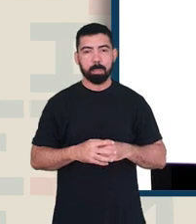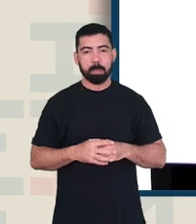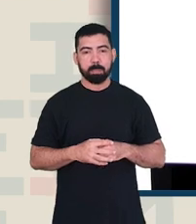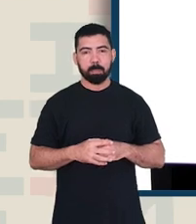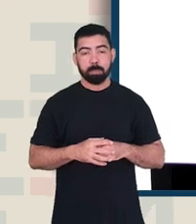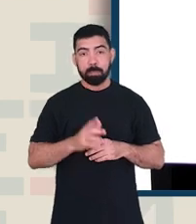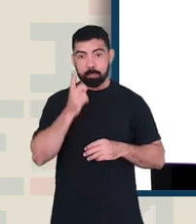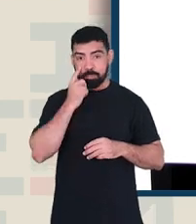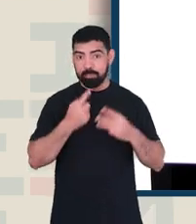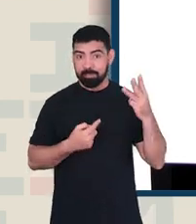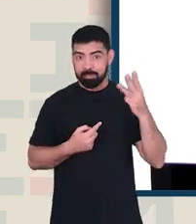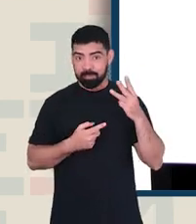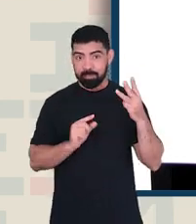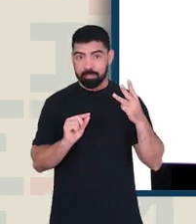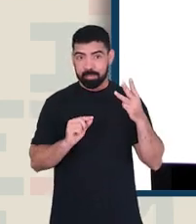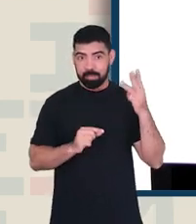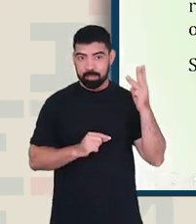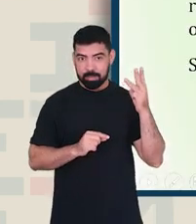O terceiro som.